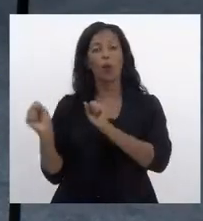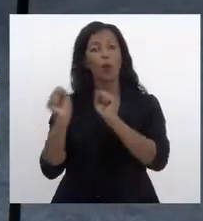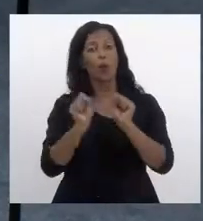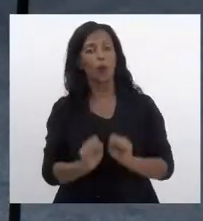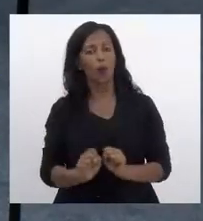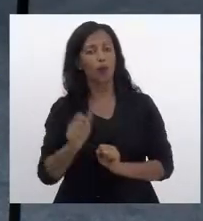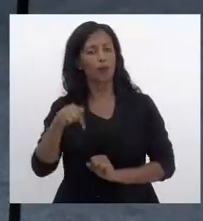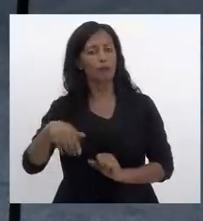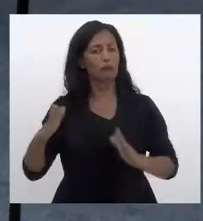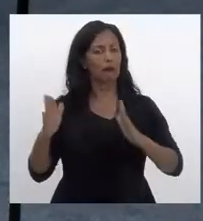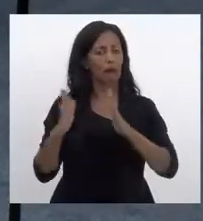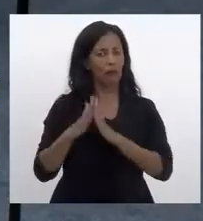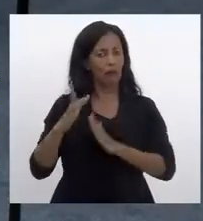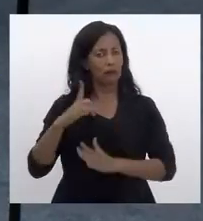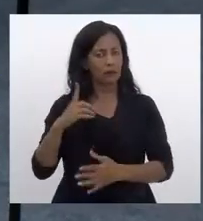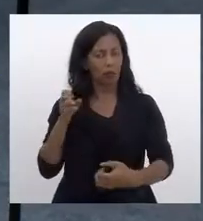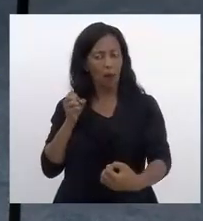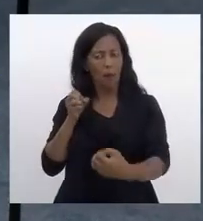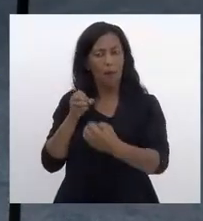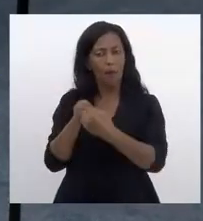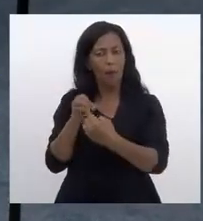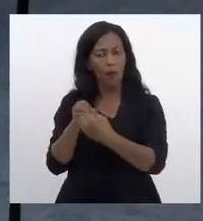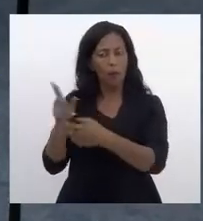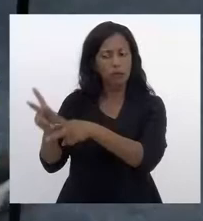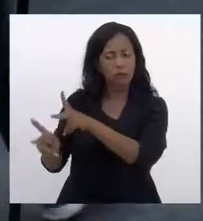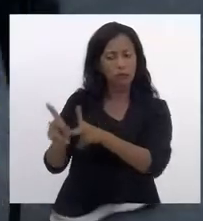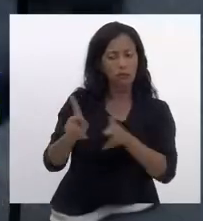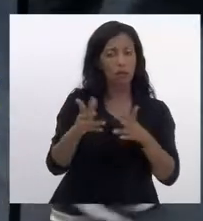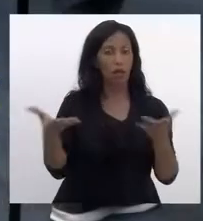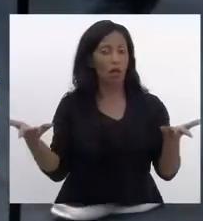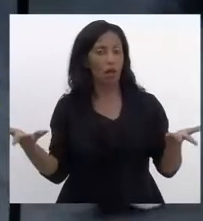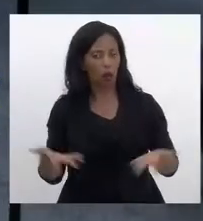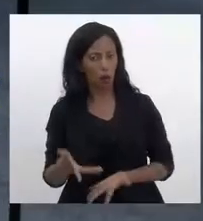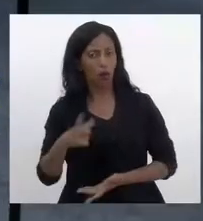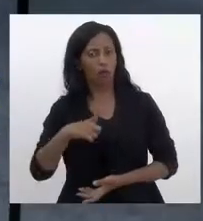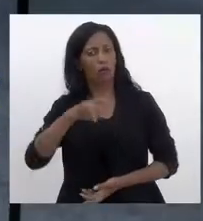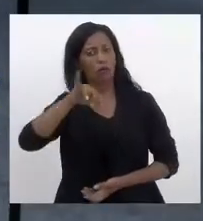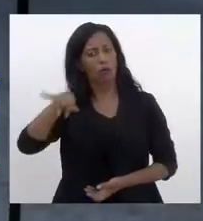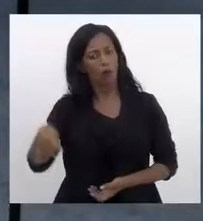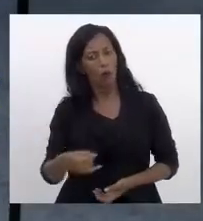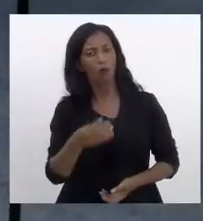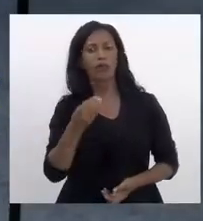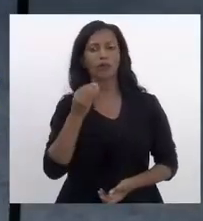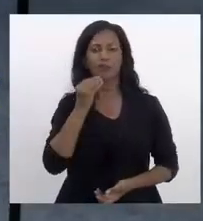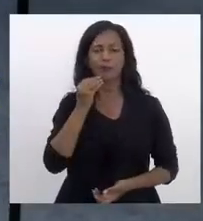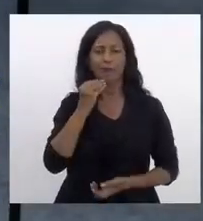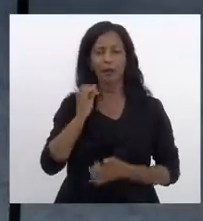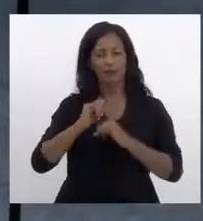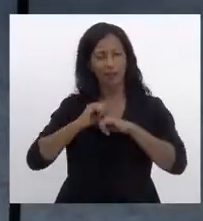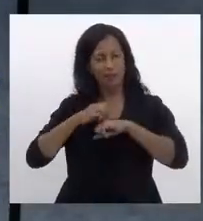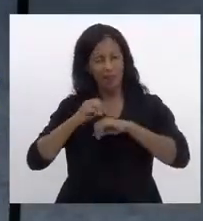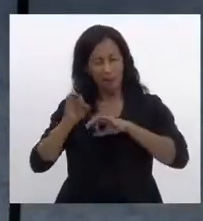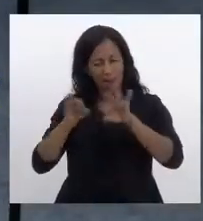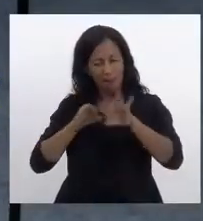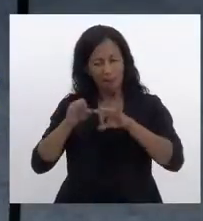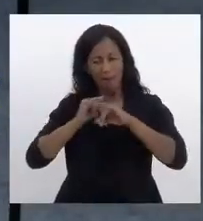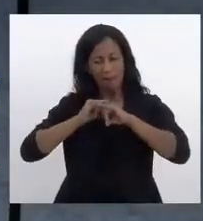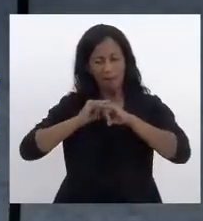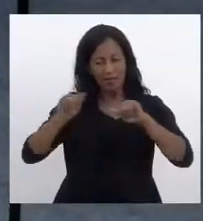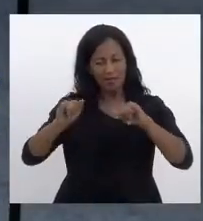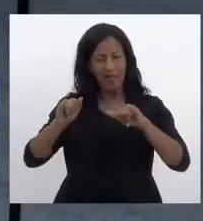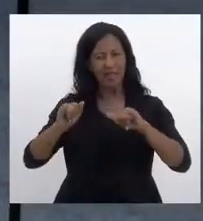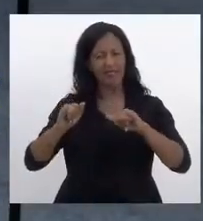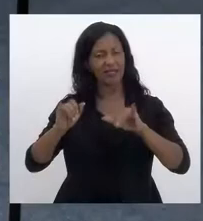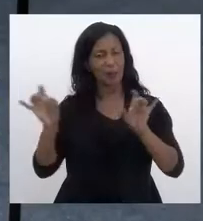parlamento tem de estar próximo à população, agora a gente vai ter a oportunidade de deixar essa mensagem do jeito que o parlamento